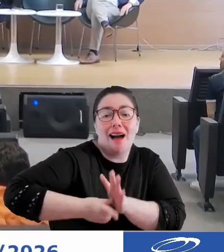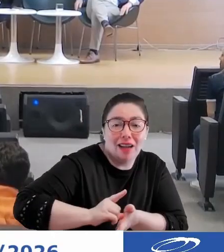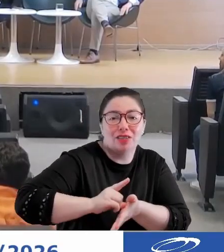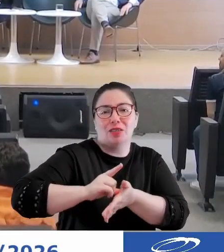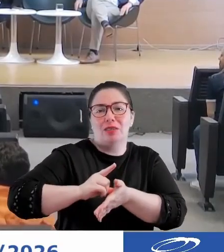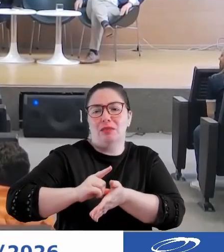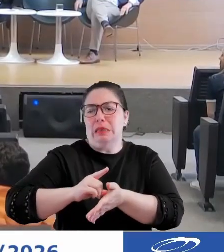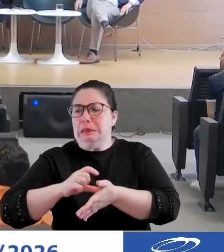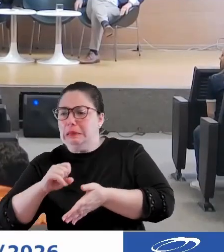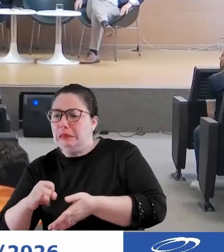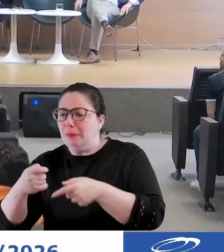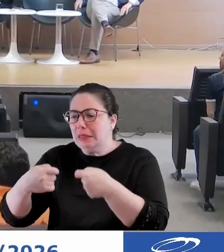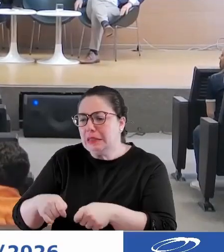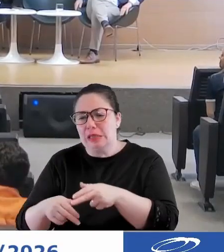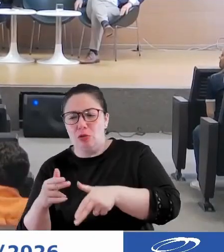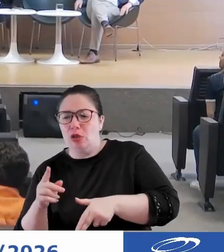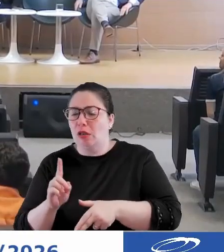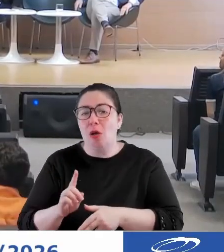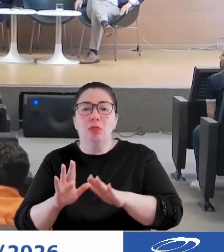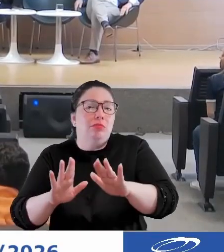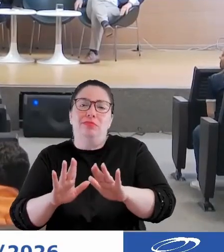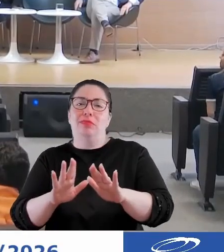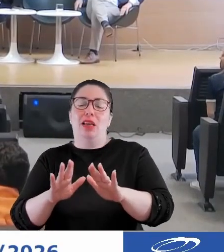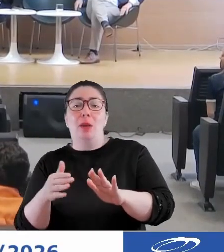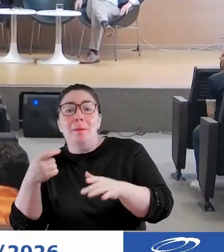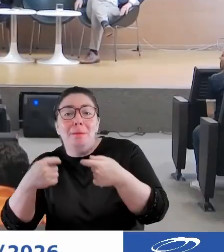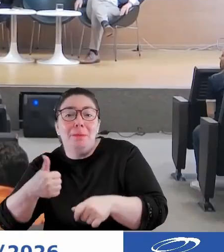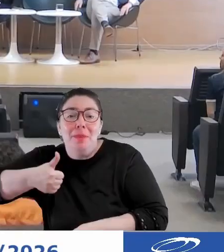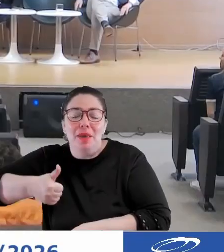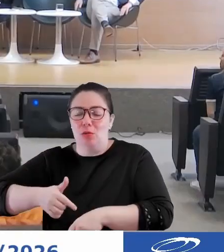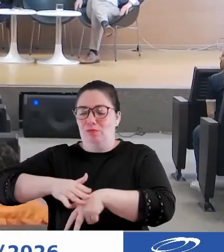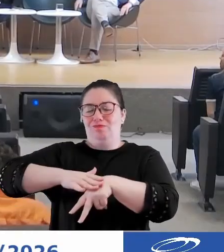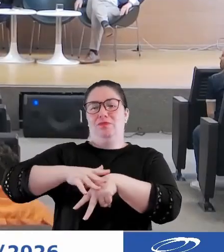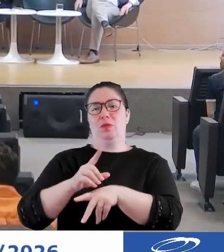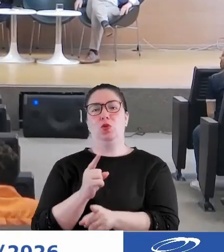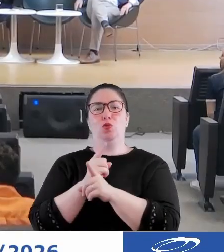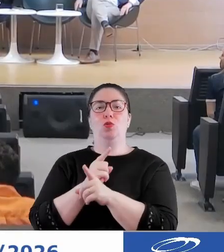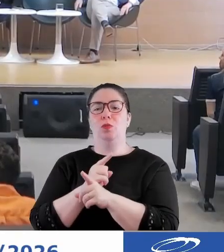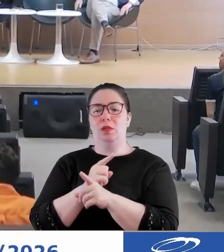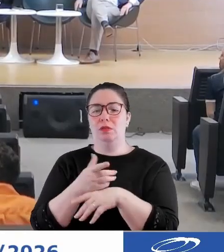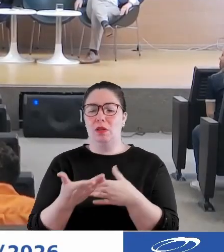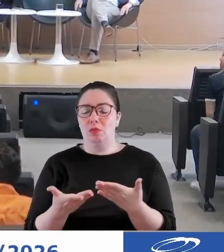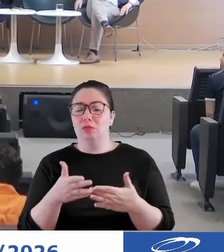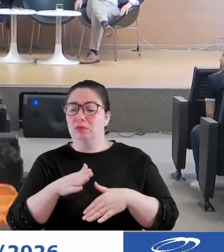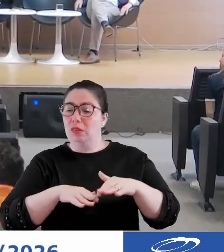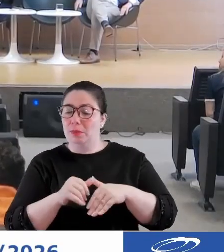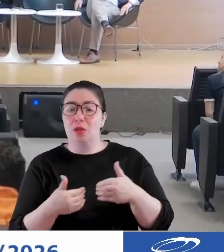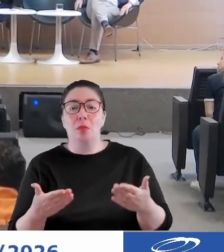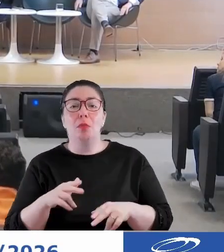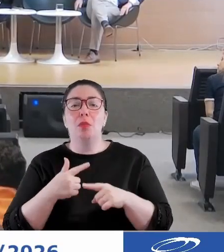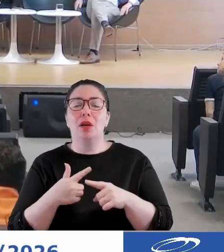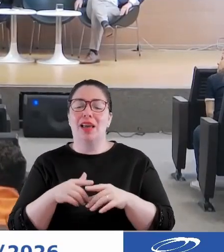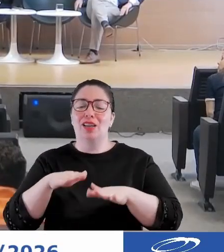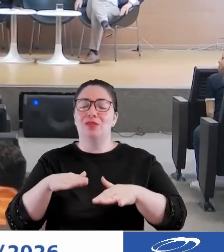certo, às vezes não dá certo. Então, independente da indicação cirúrgica, por conta de uma complicação, de uma instabilidade, de